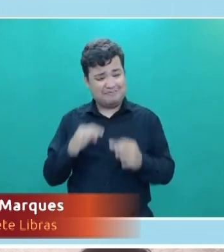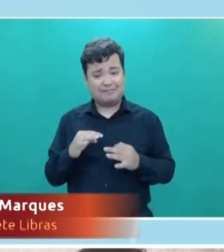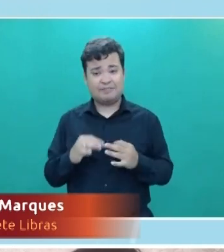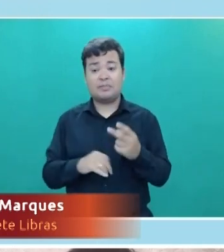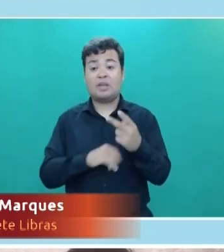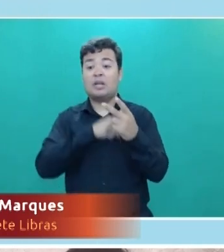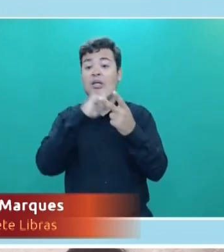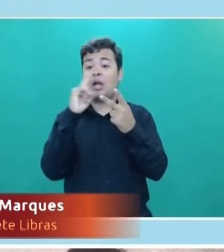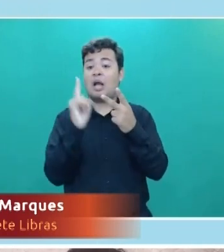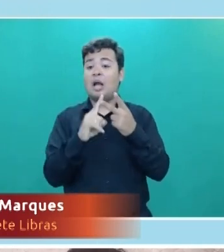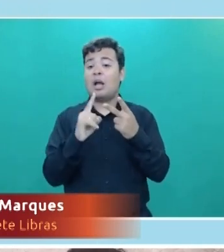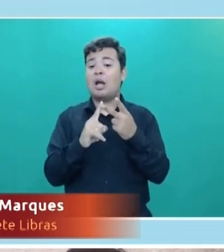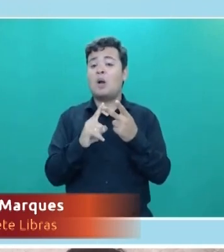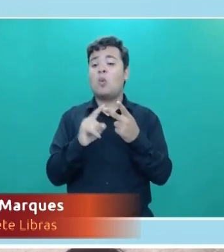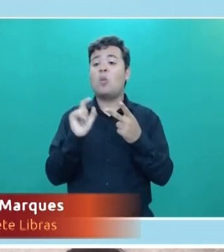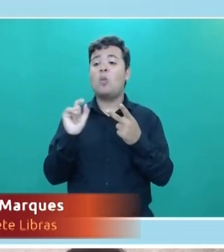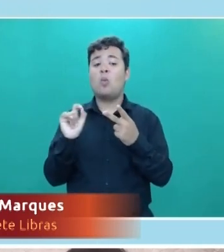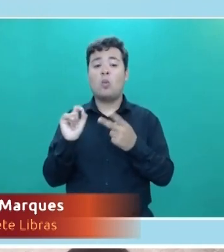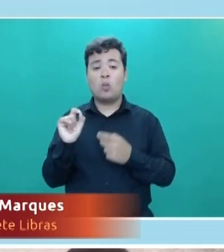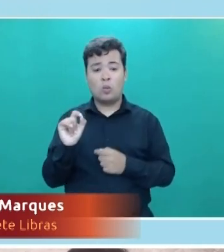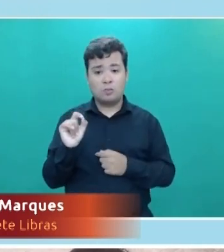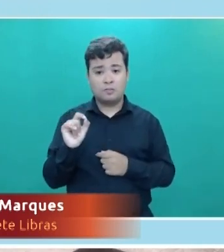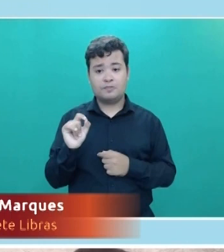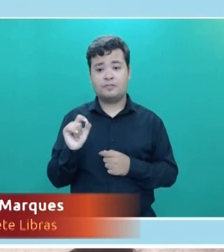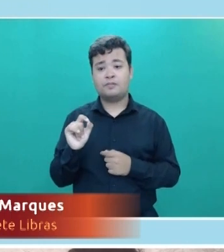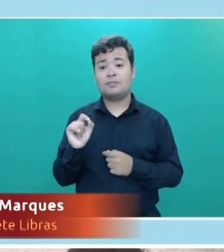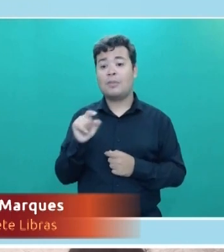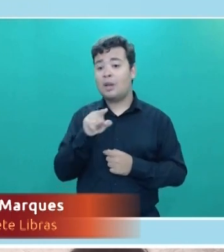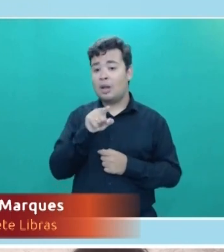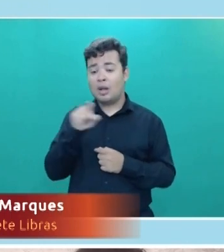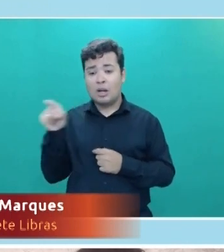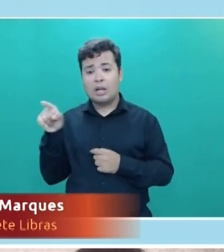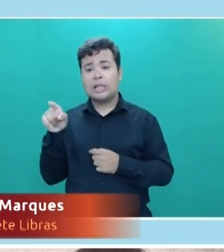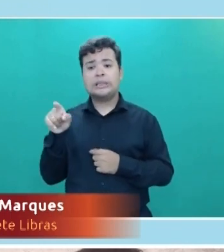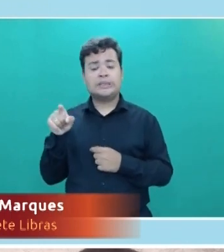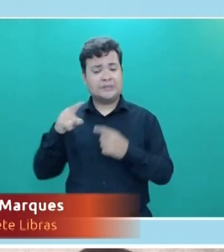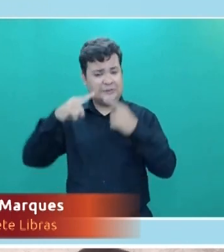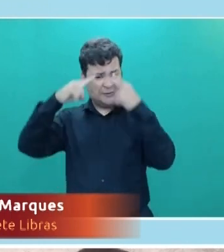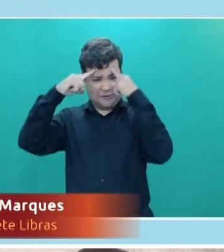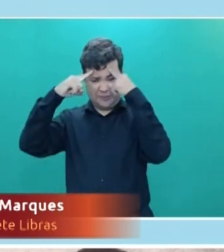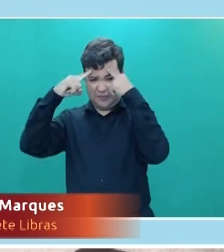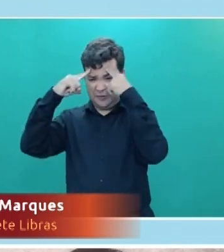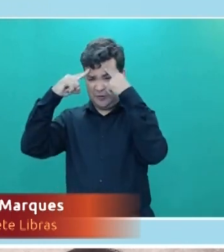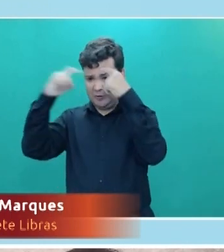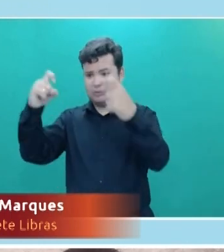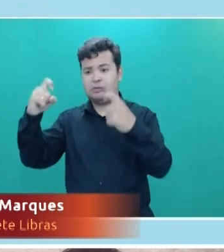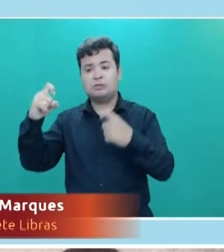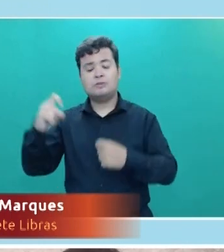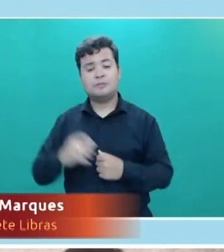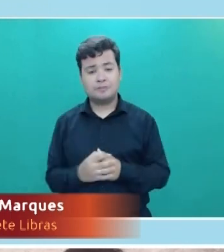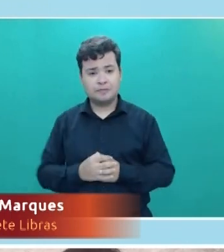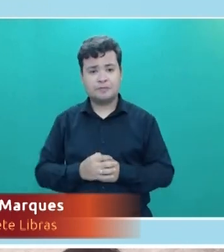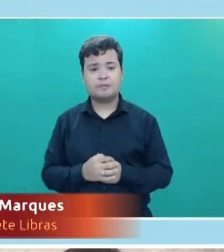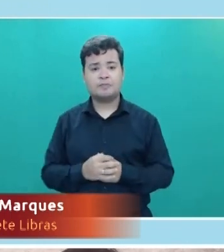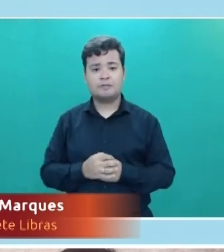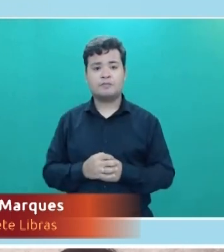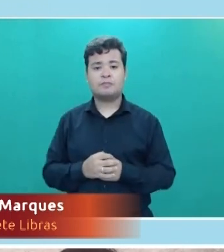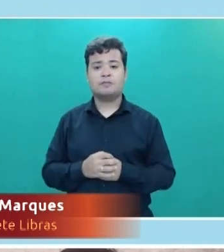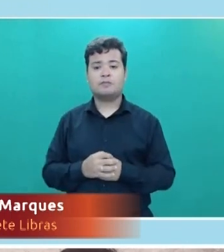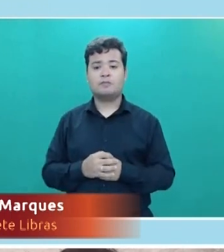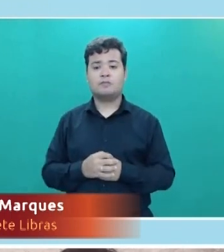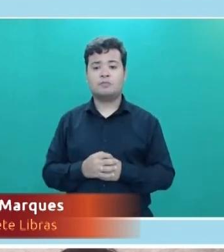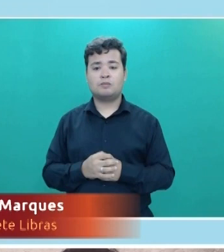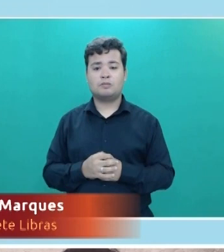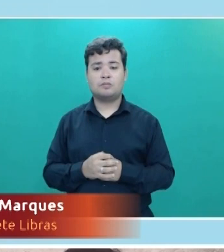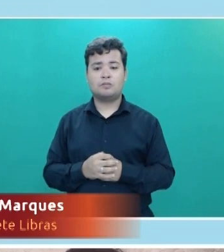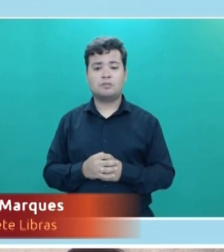estou concluindo, é que eles, evidentemente, reagem com violência, né? Com, em muitos casos